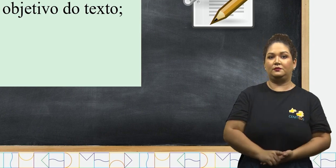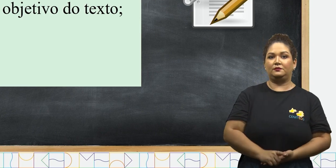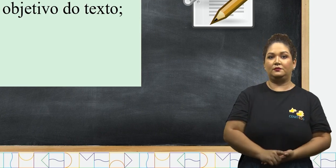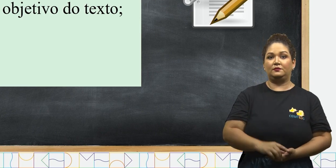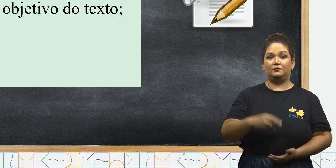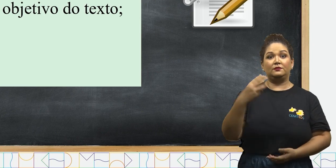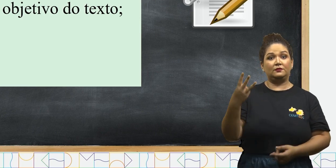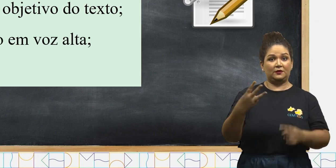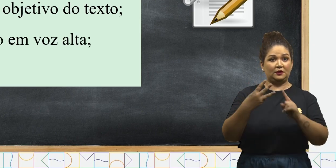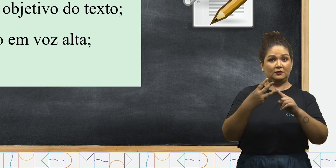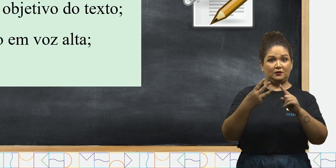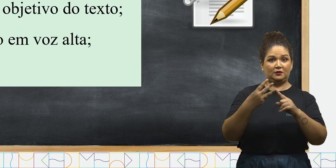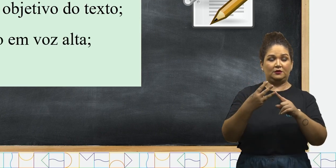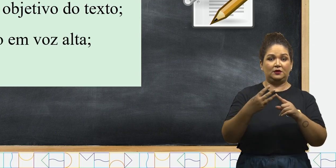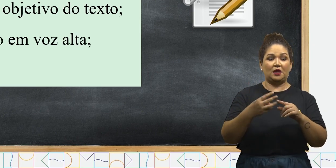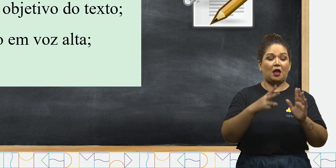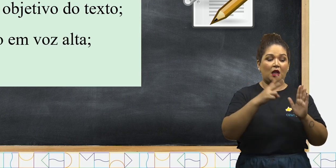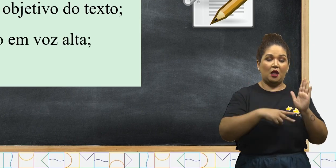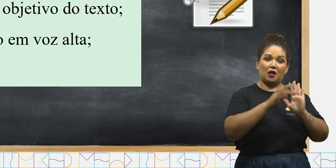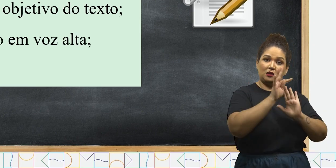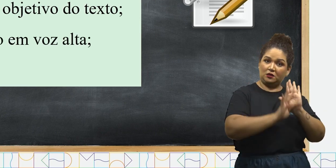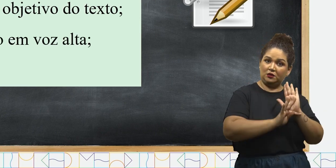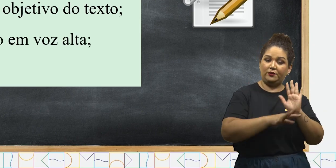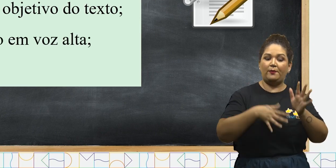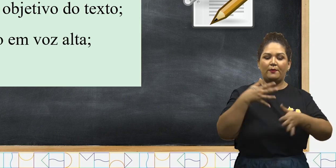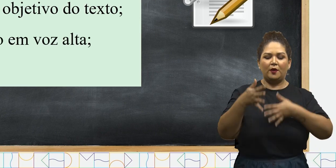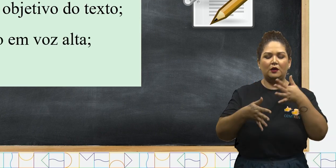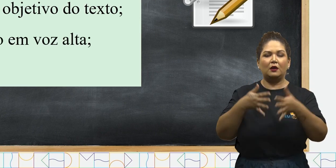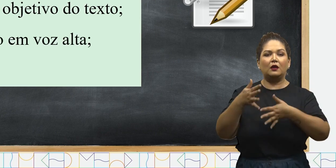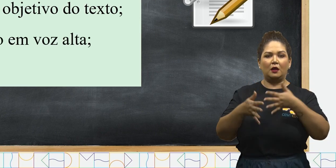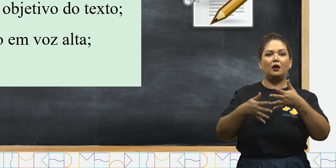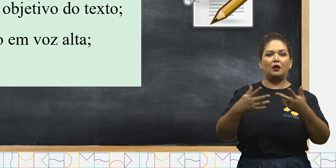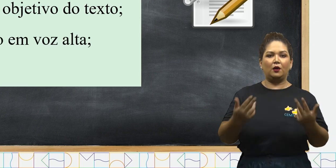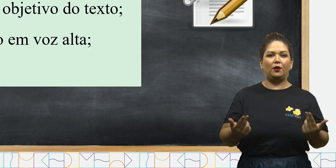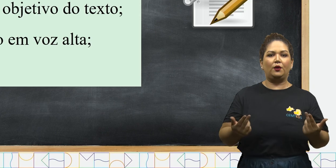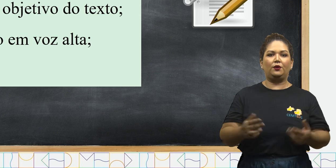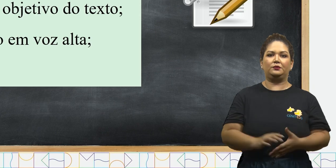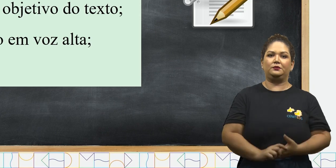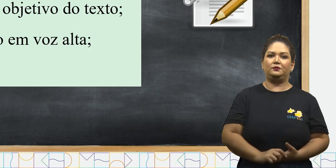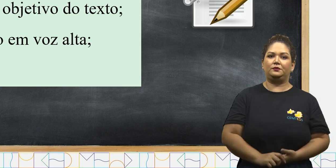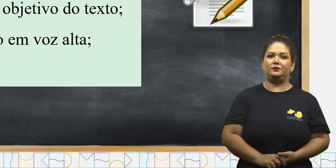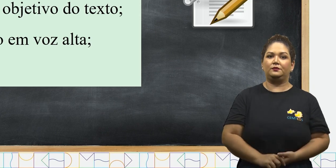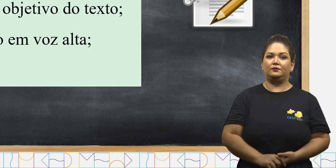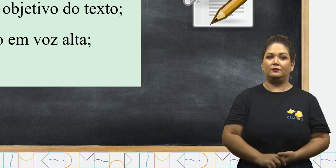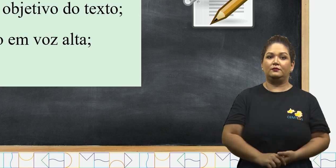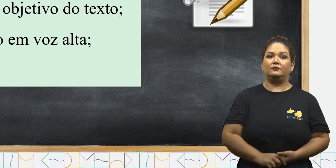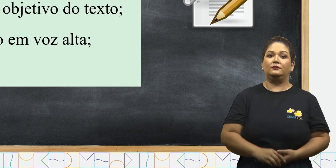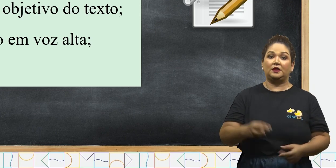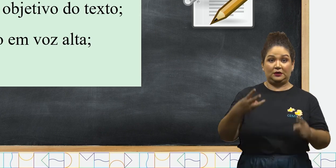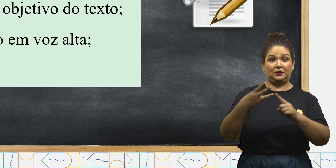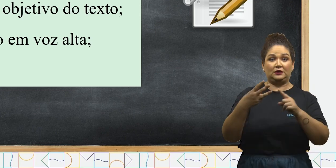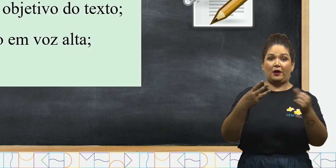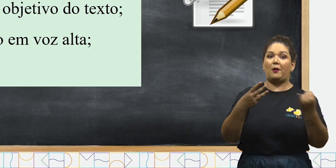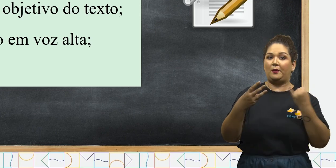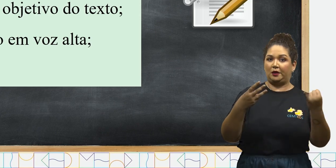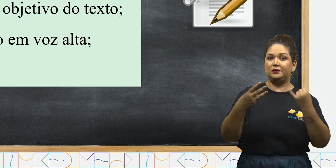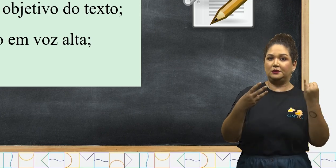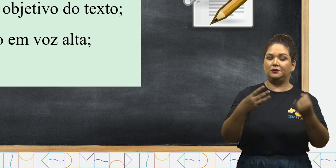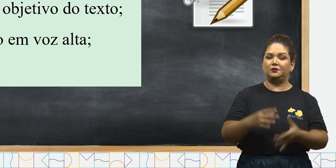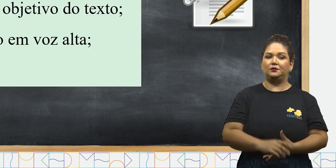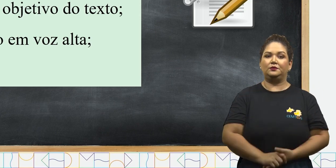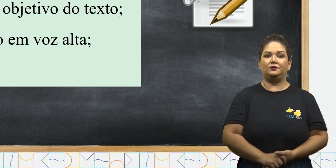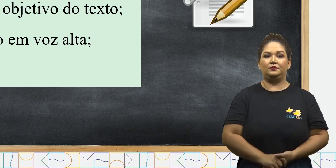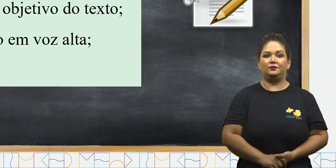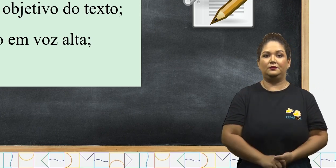daquele texto. Passo número 3. Leia o texto em voz alta. Este passo é uma dica valiosa para